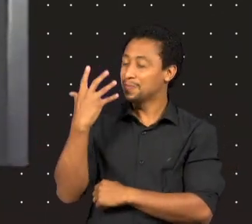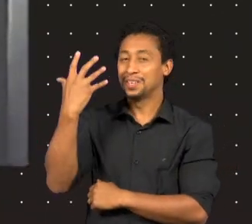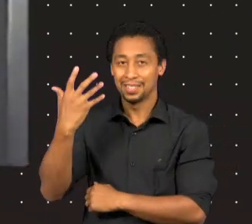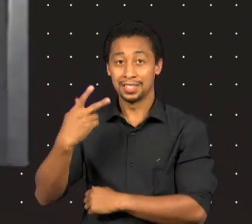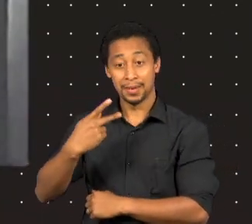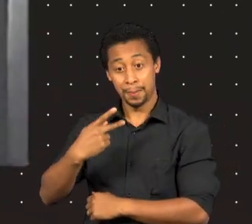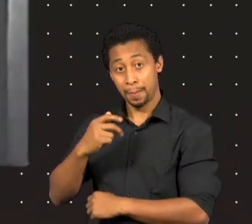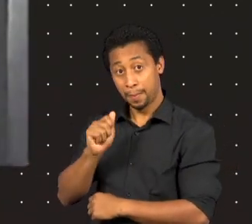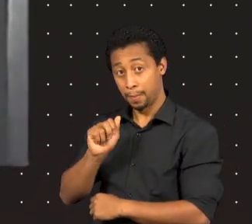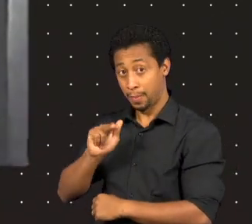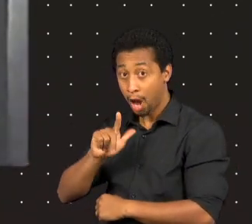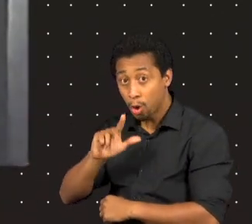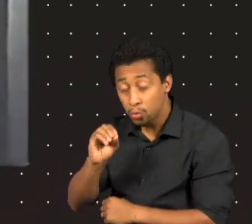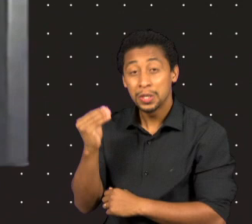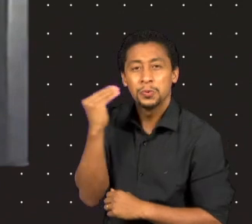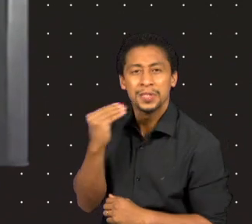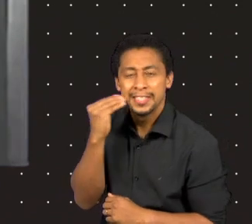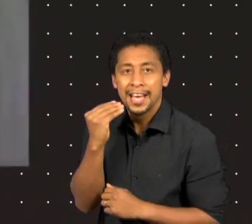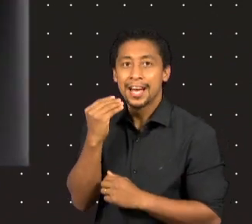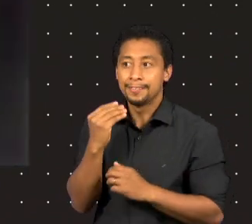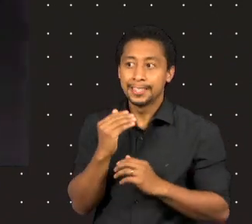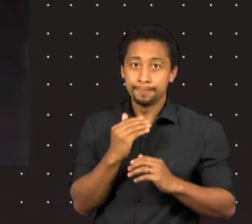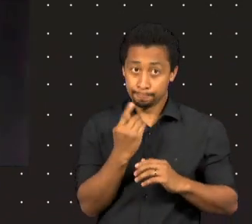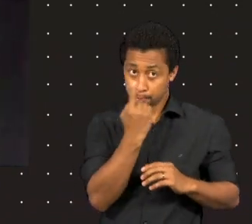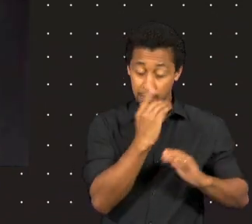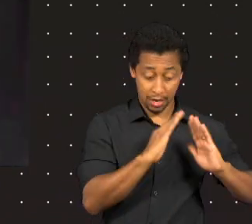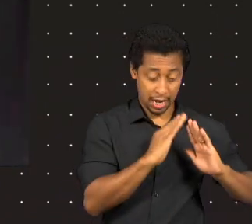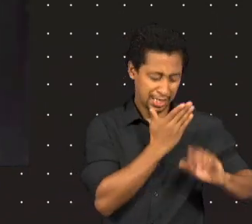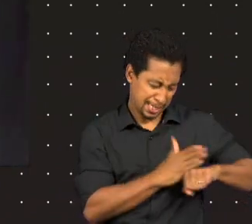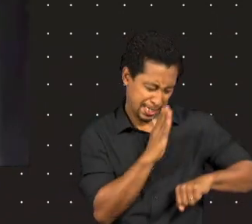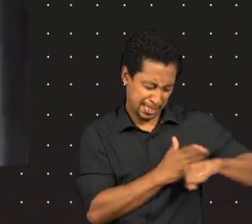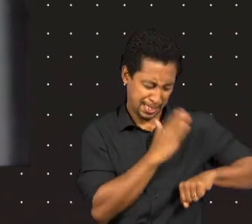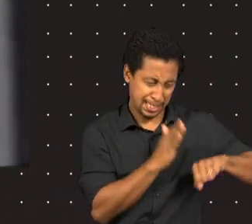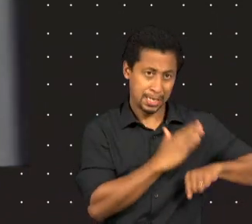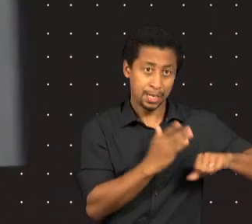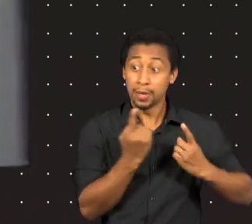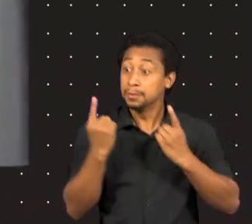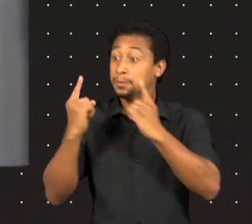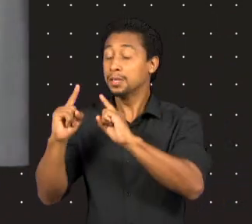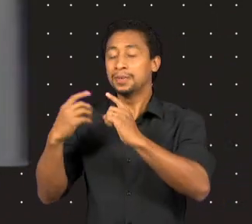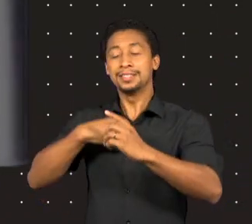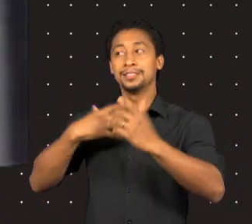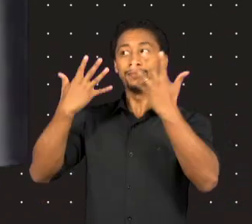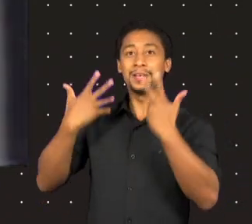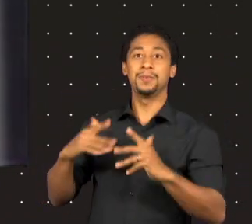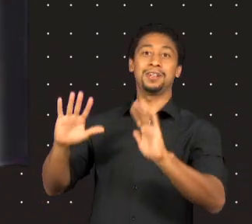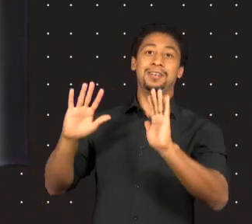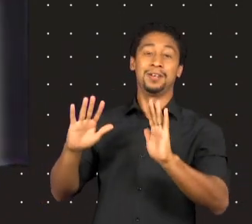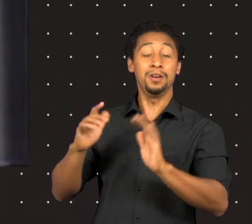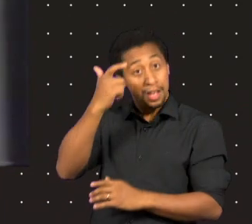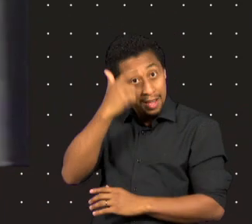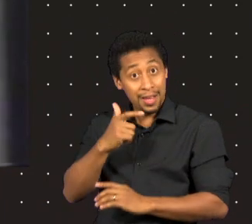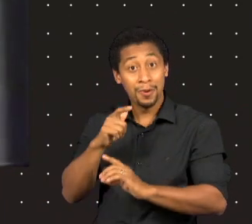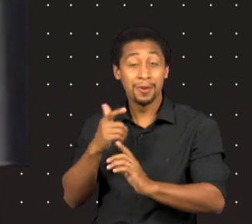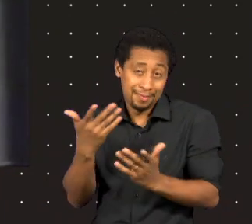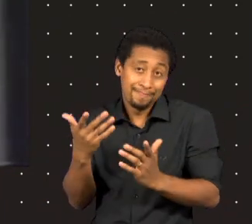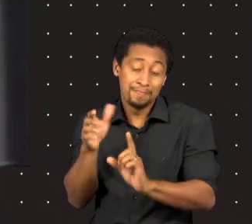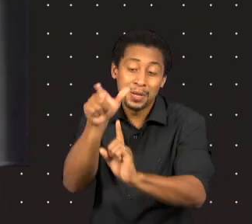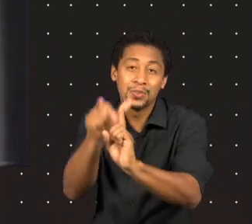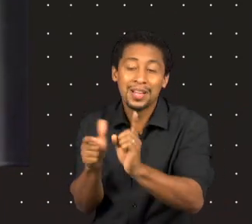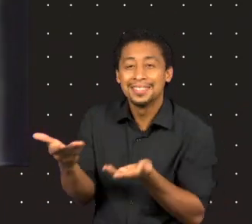natural, sabe? E eu gravava muito, porque eu fazia uma empregada daquela mansão, e eu estava em